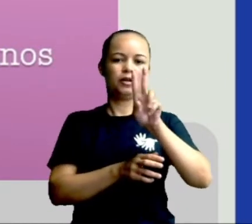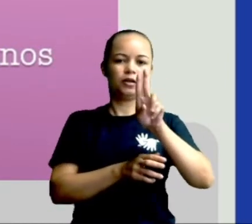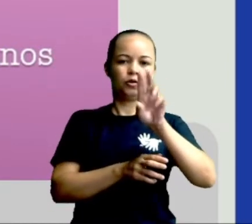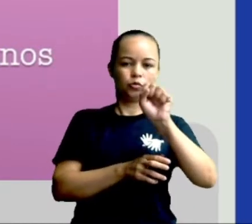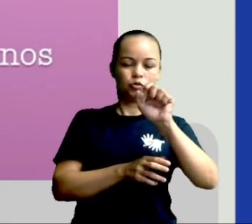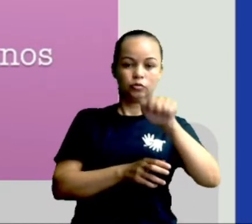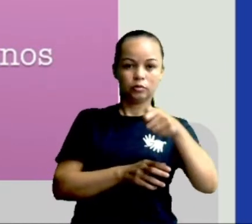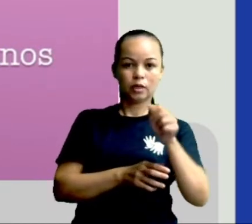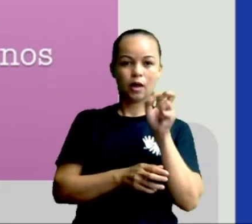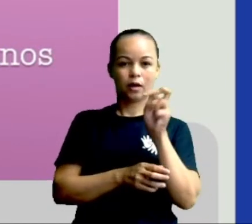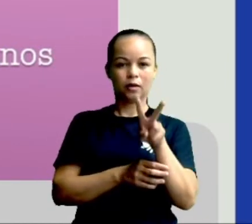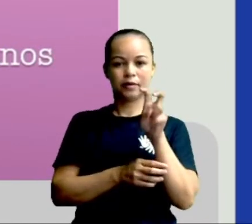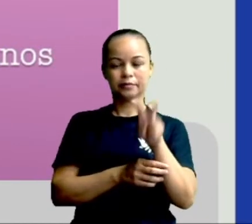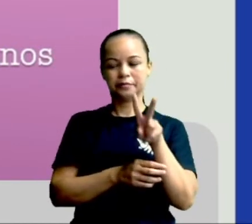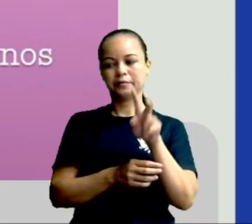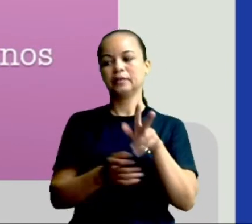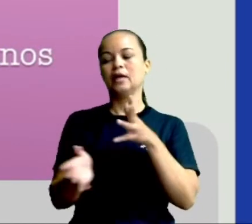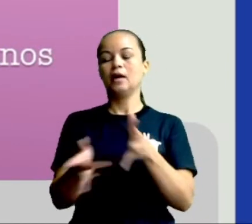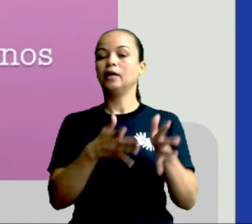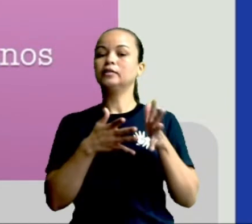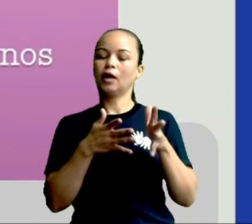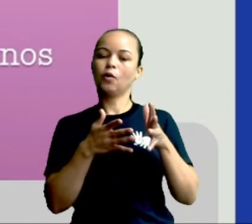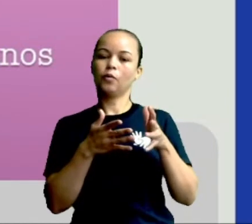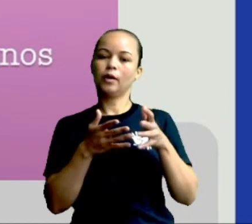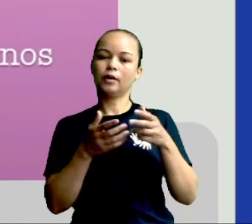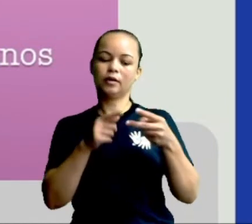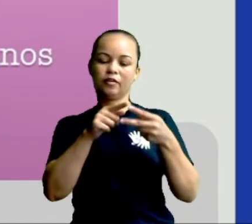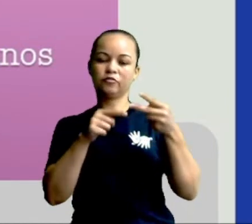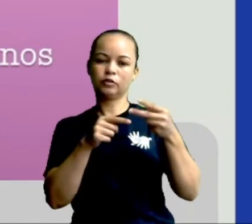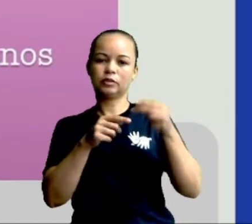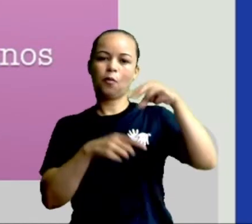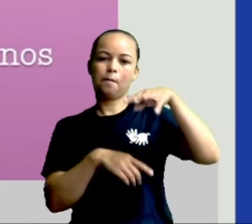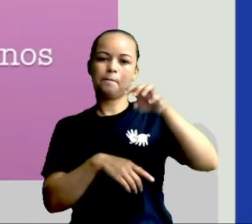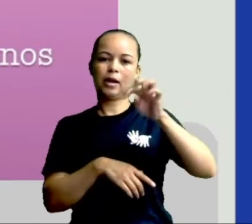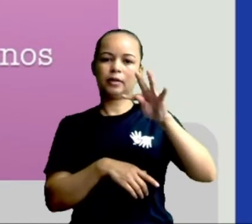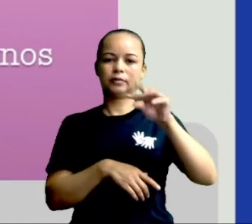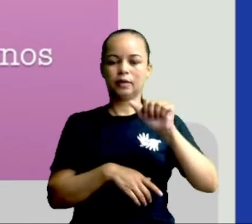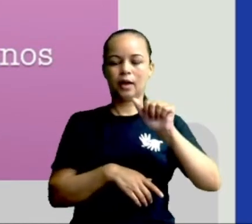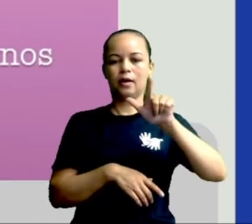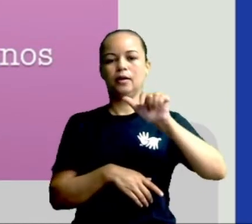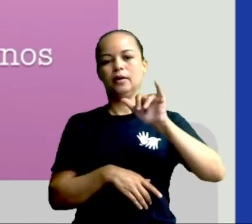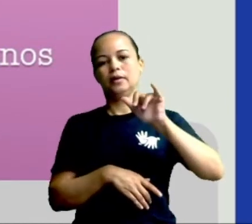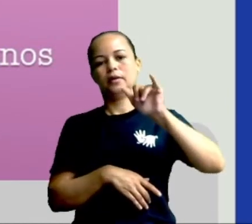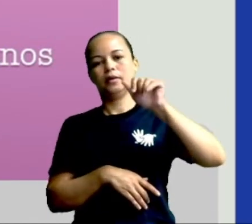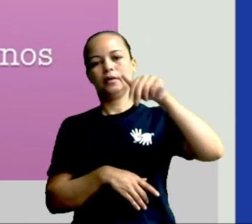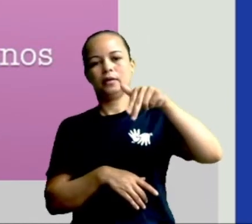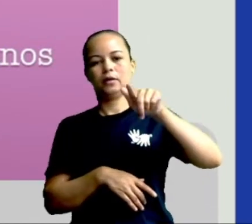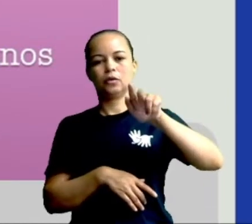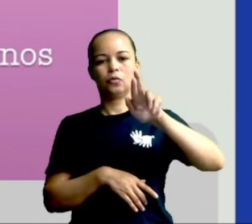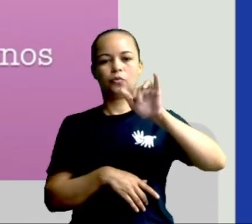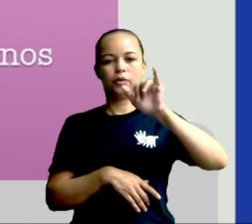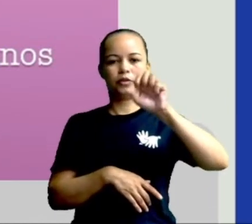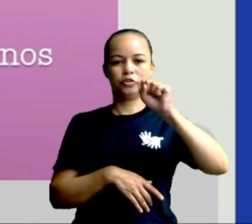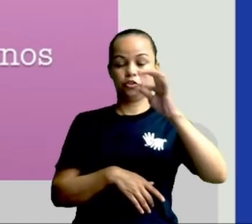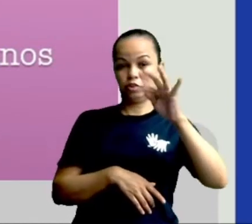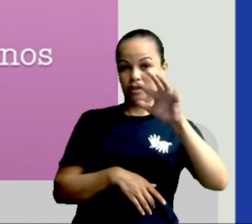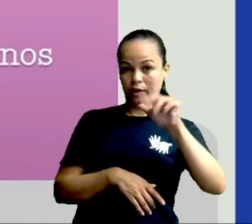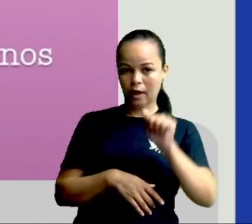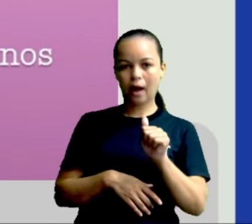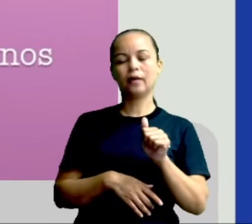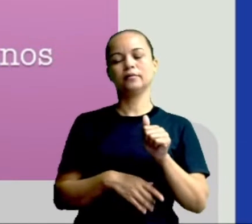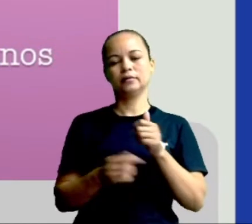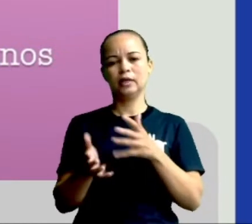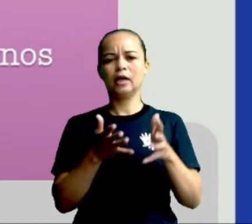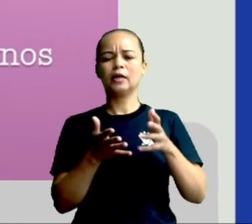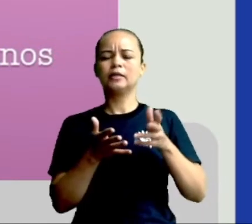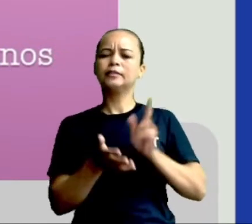é caracterizado pela função metalinguística. Por quê? Ele traz o significado. Todos os textos que